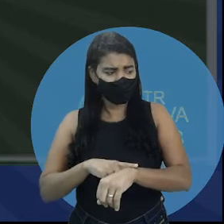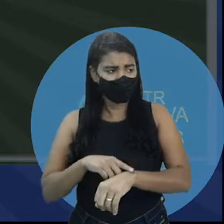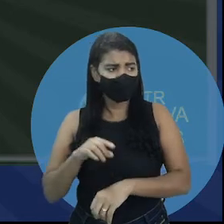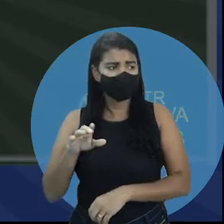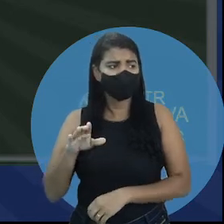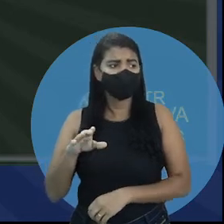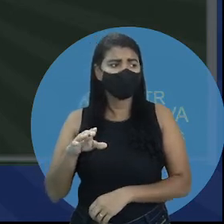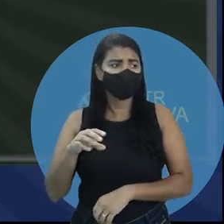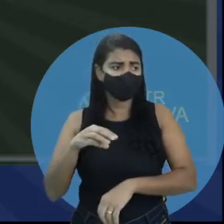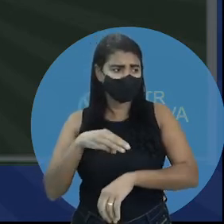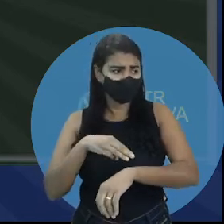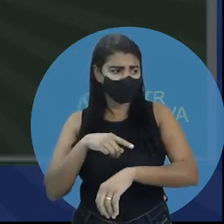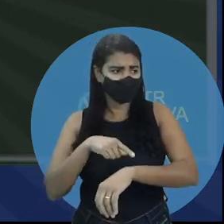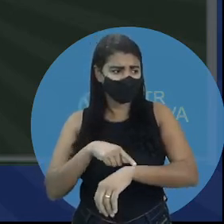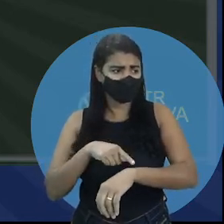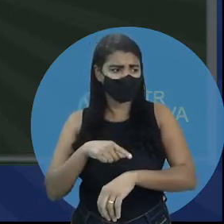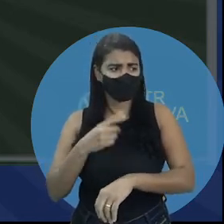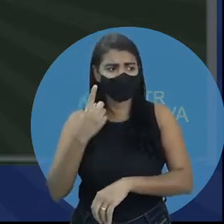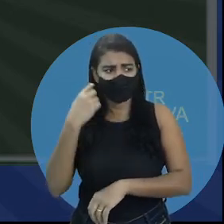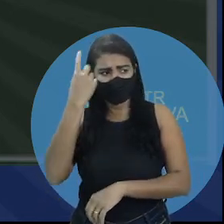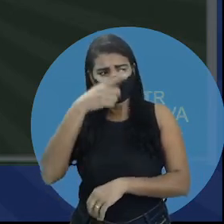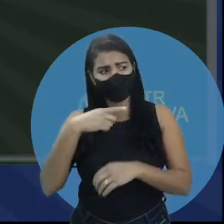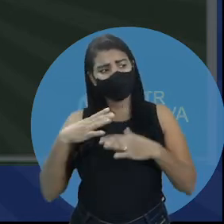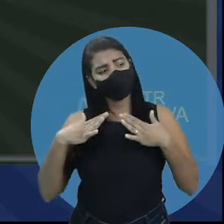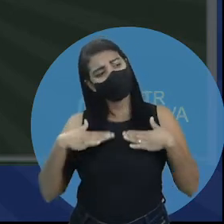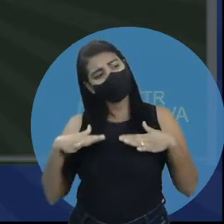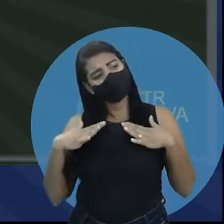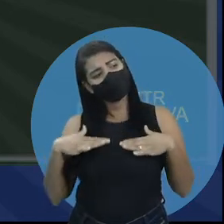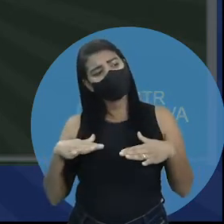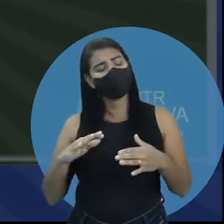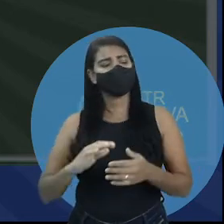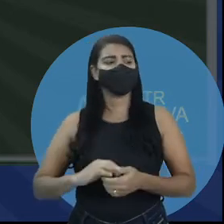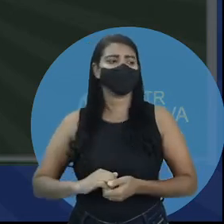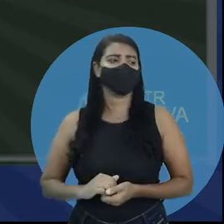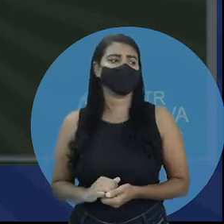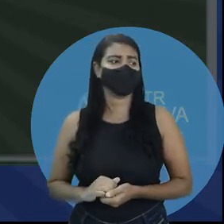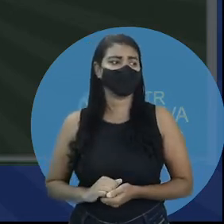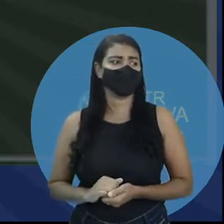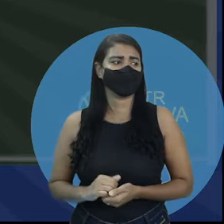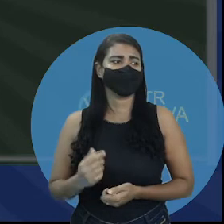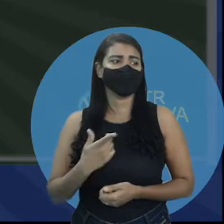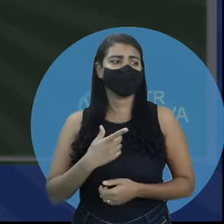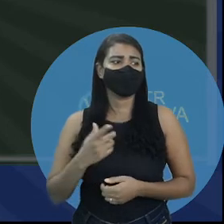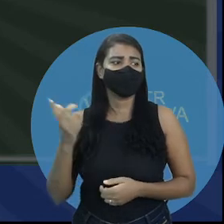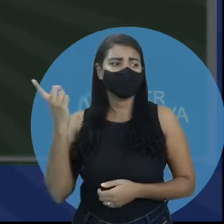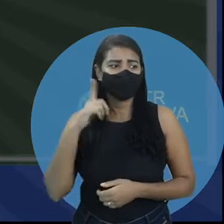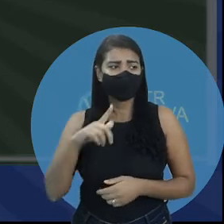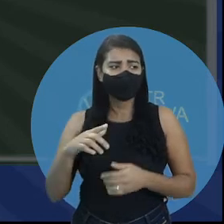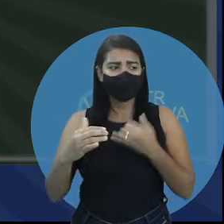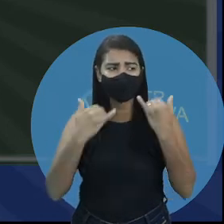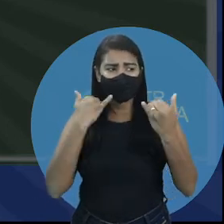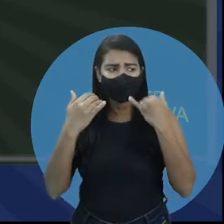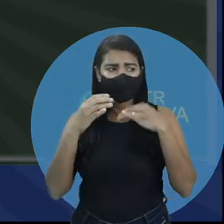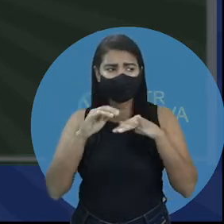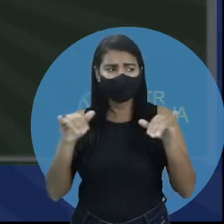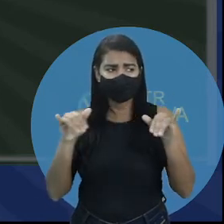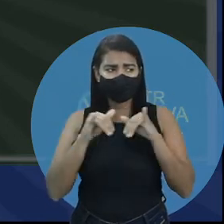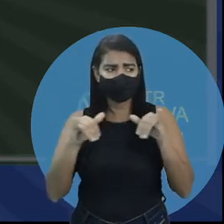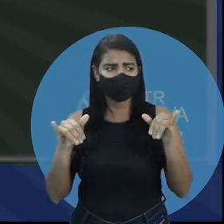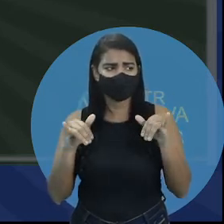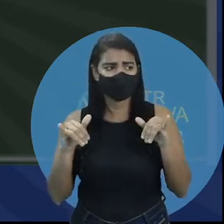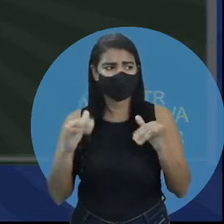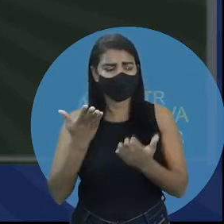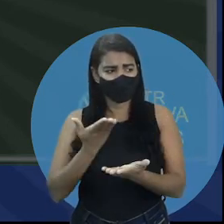mínimo, 1 hora de descanso, para que o usuário consiga absorver as informações de